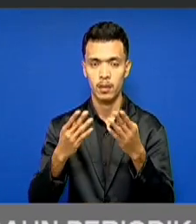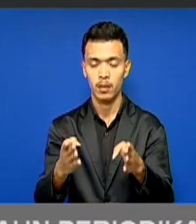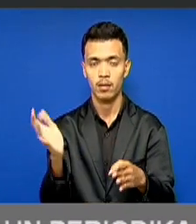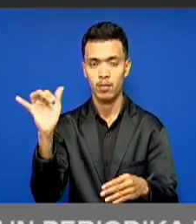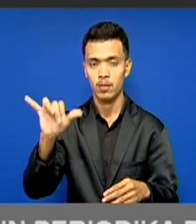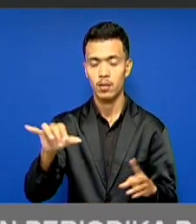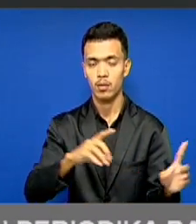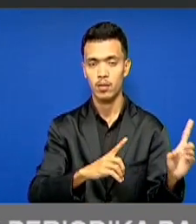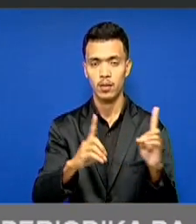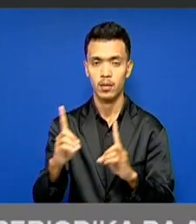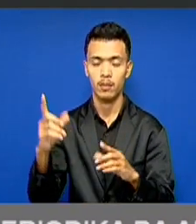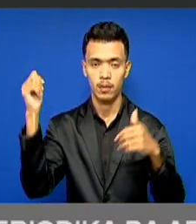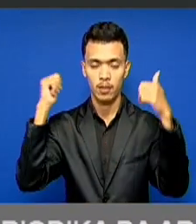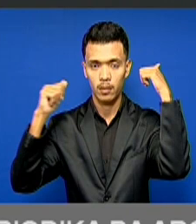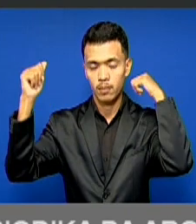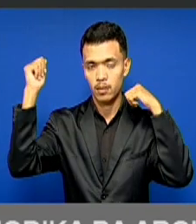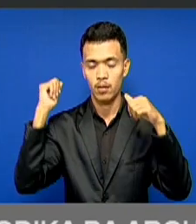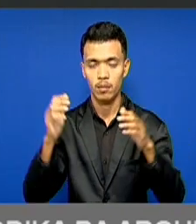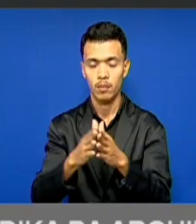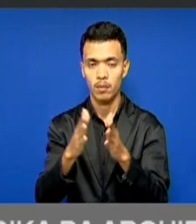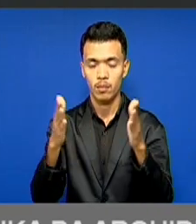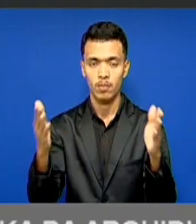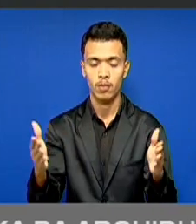bem mais botlita. E...